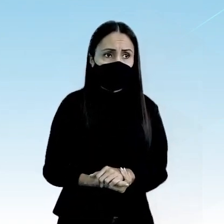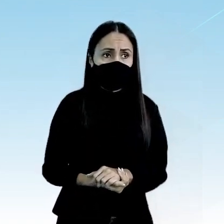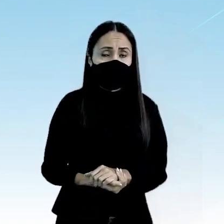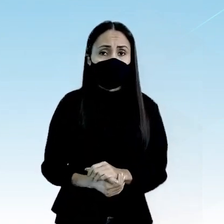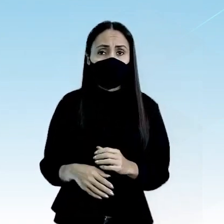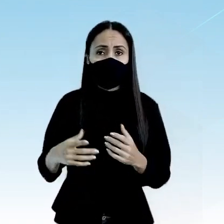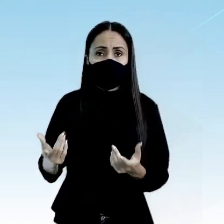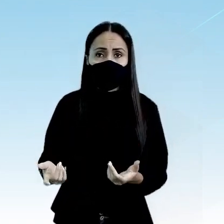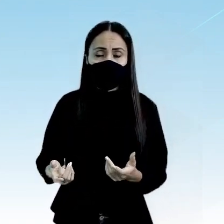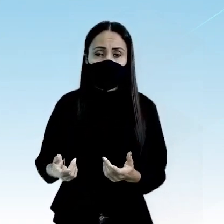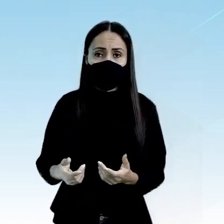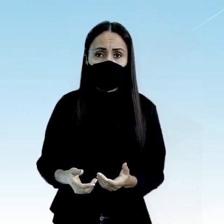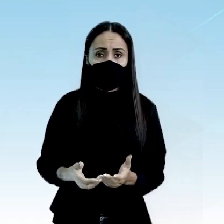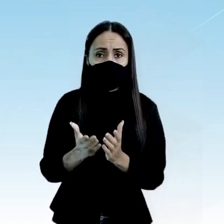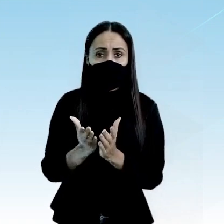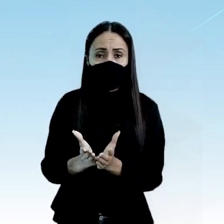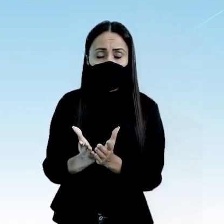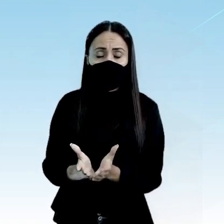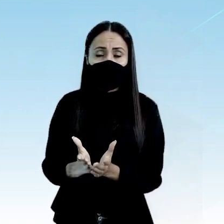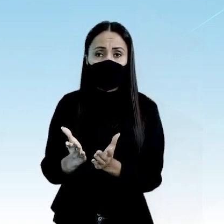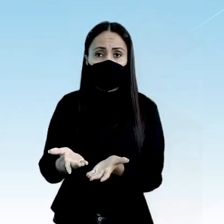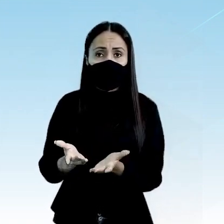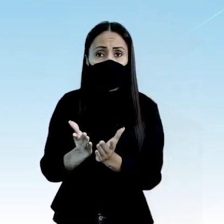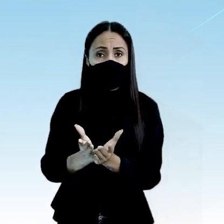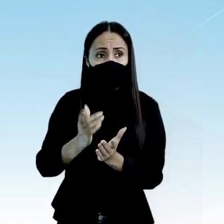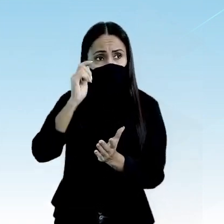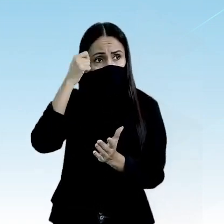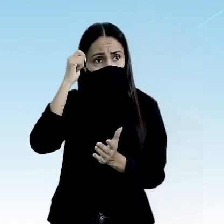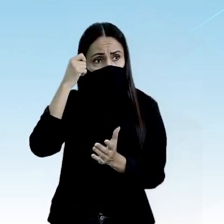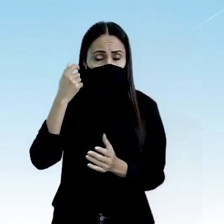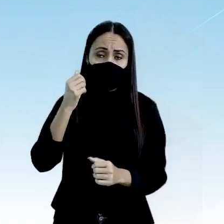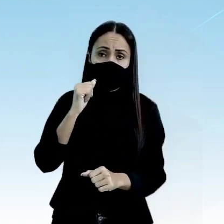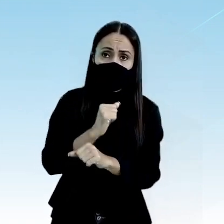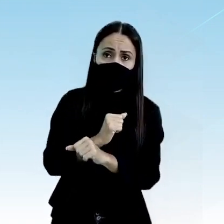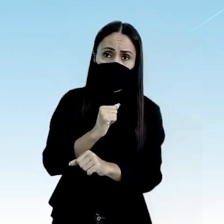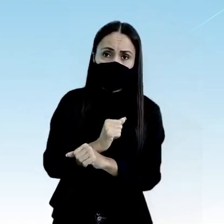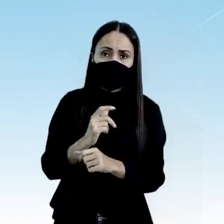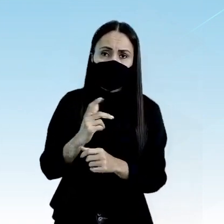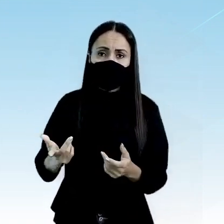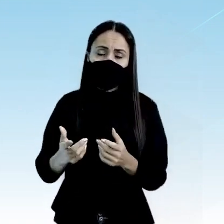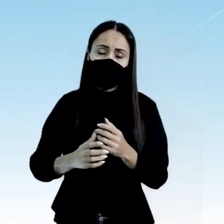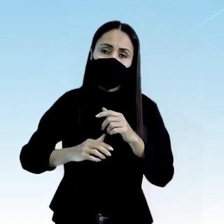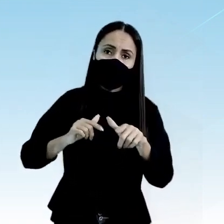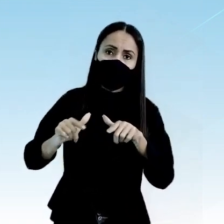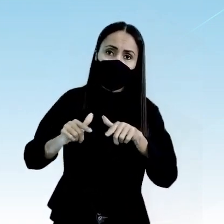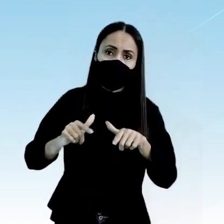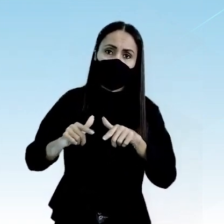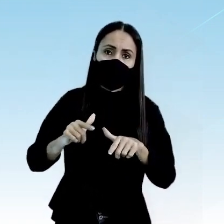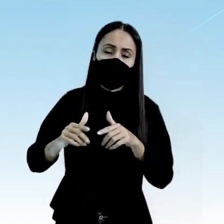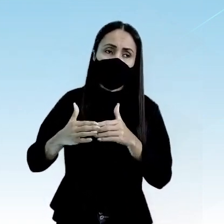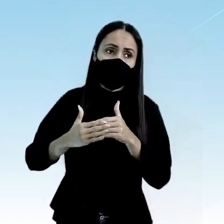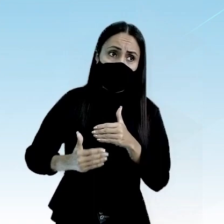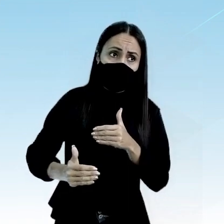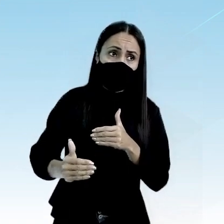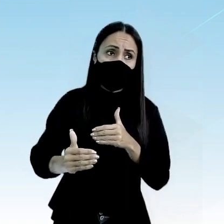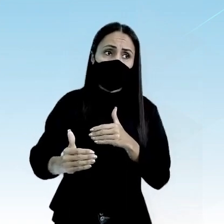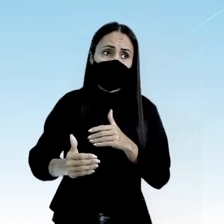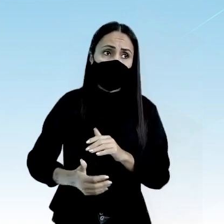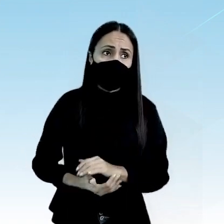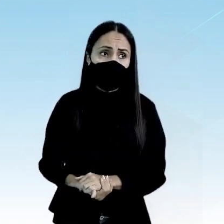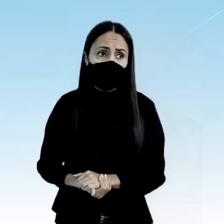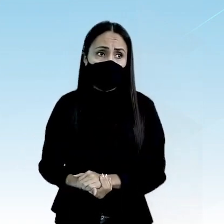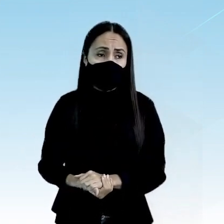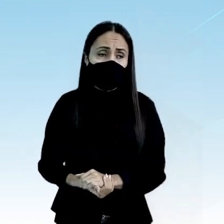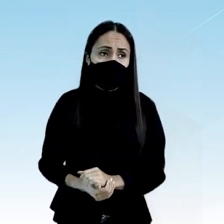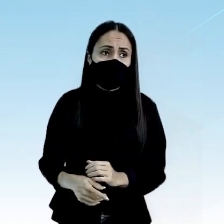escravos com as colônias e outros países. A mão de obra farta e barata, uma vez